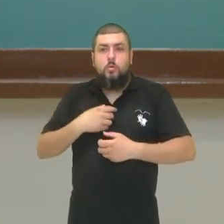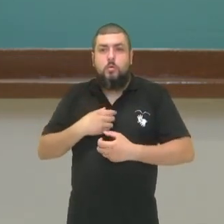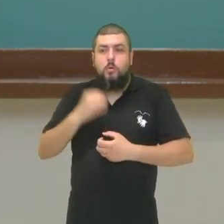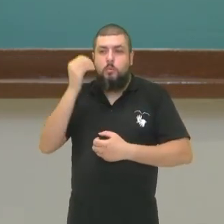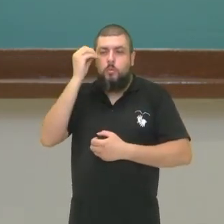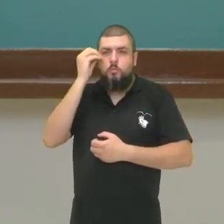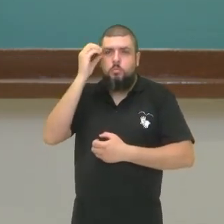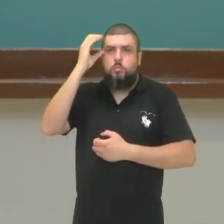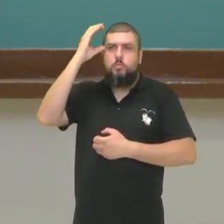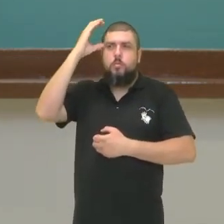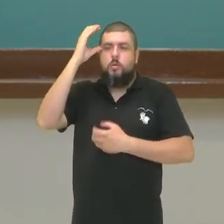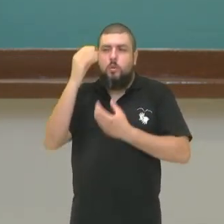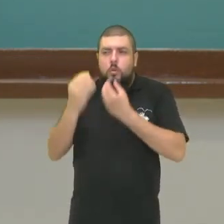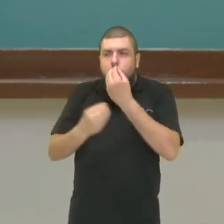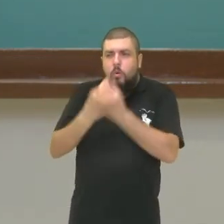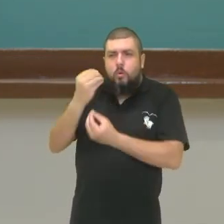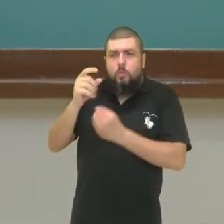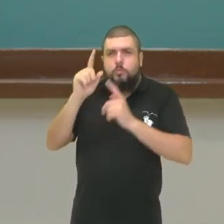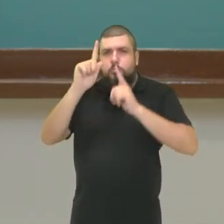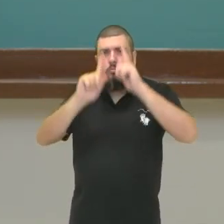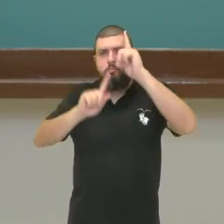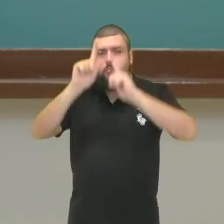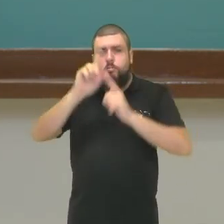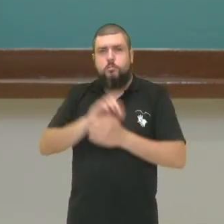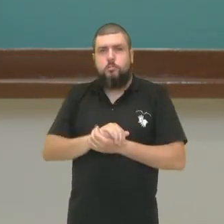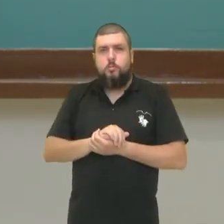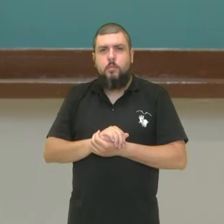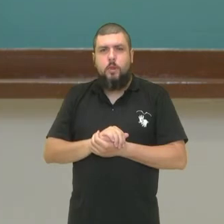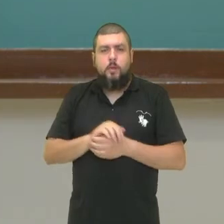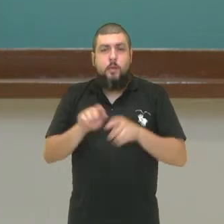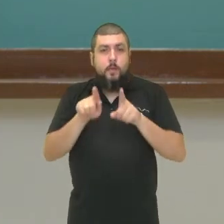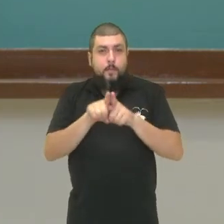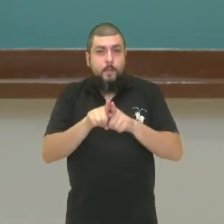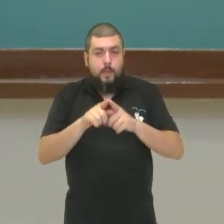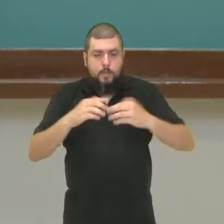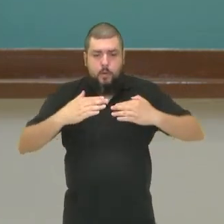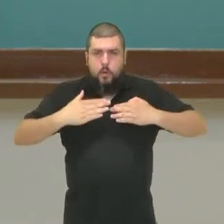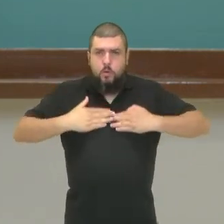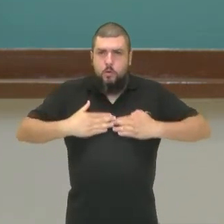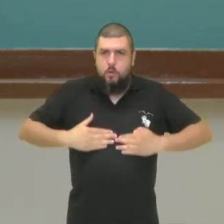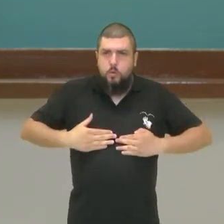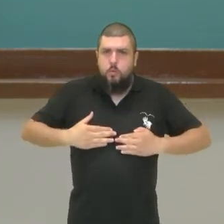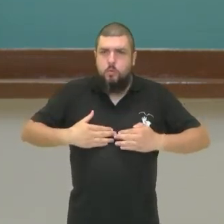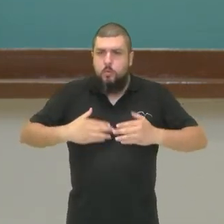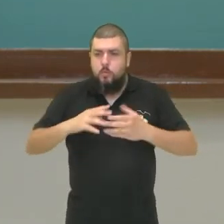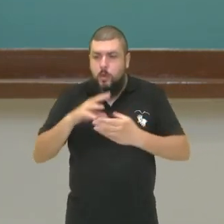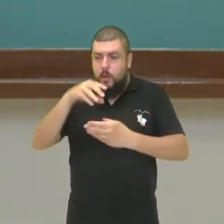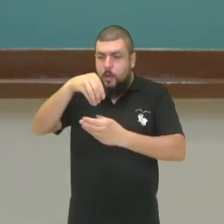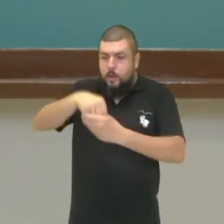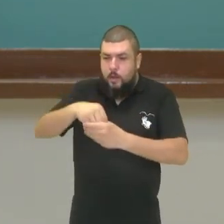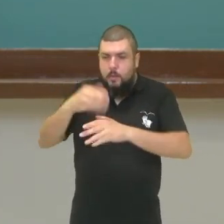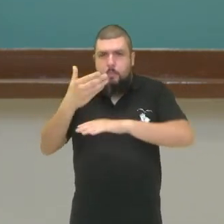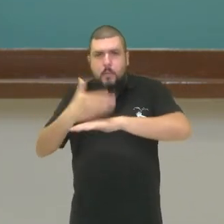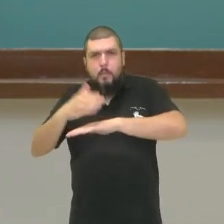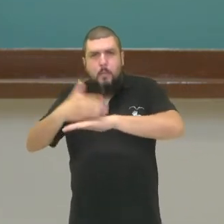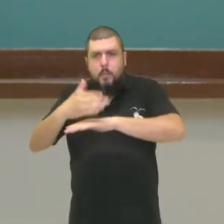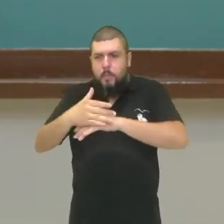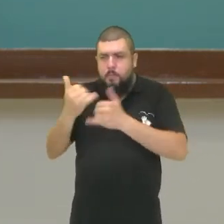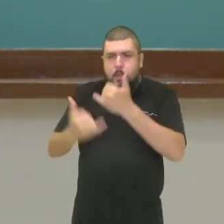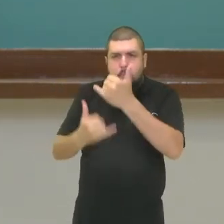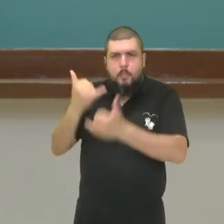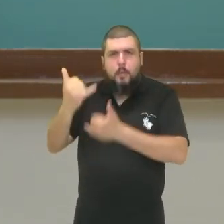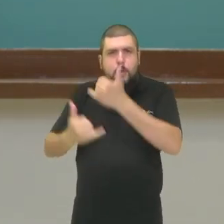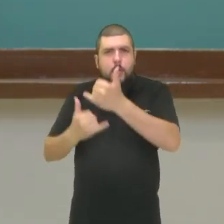dos gestos, buscar o ritmo corporal nas suas brincadeiras, né, começar a identificar